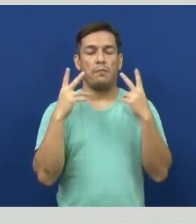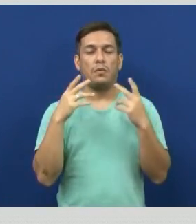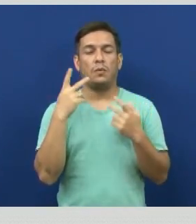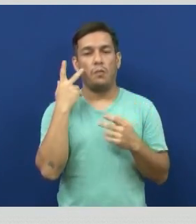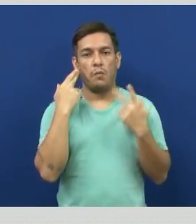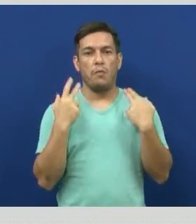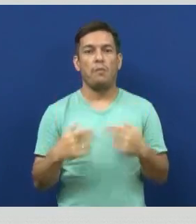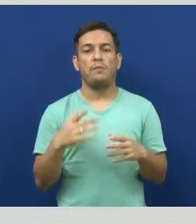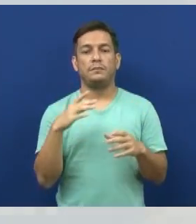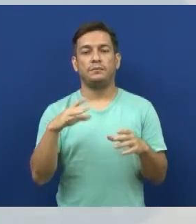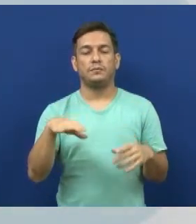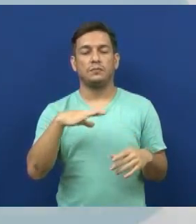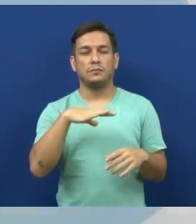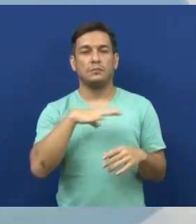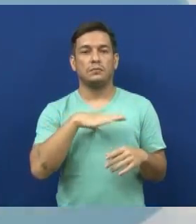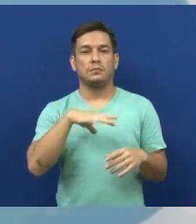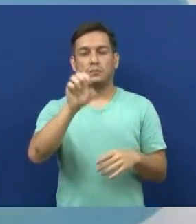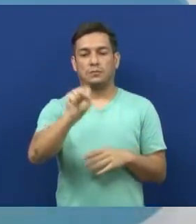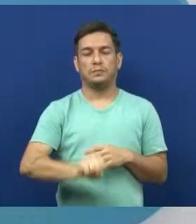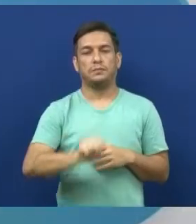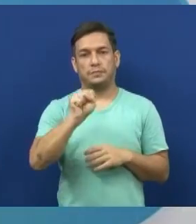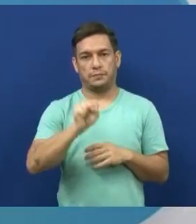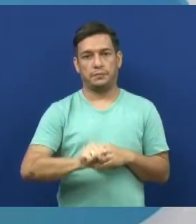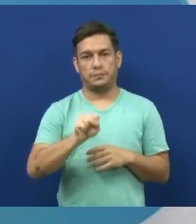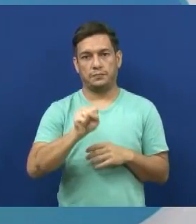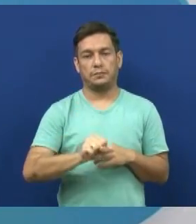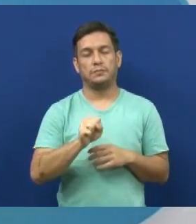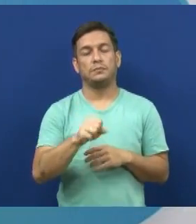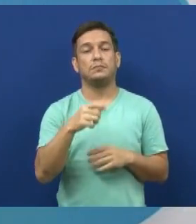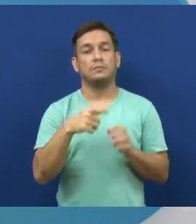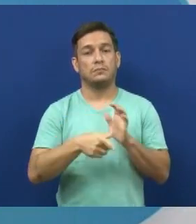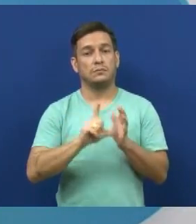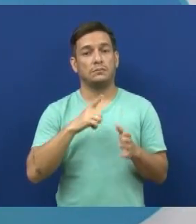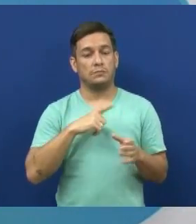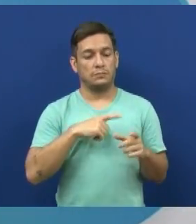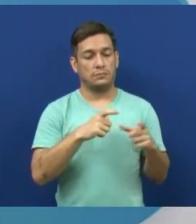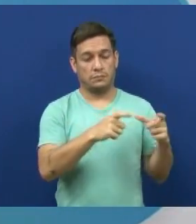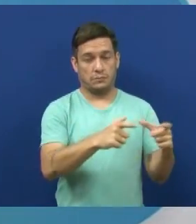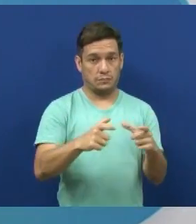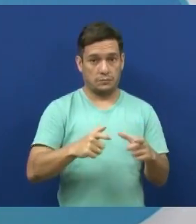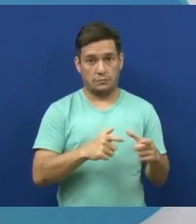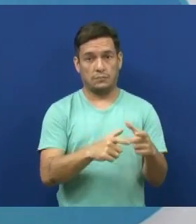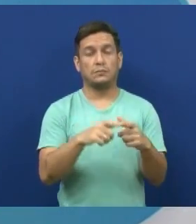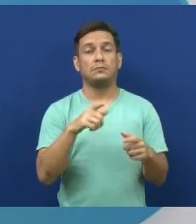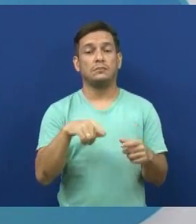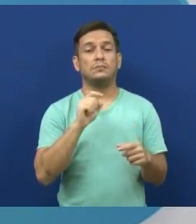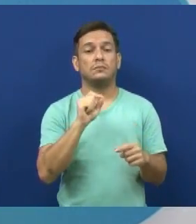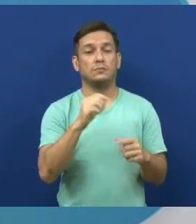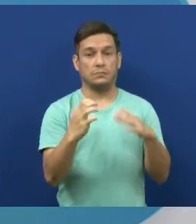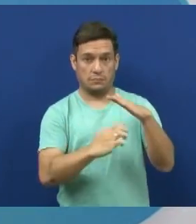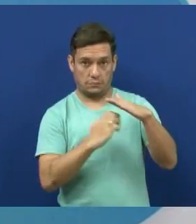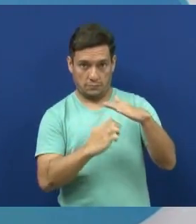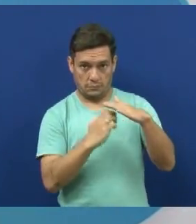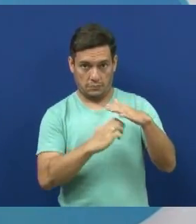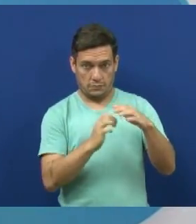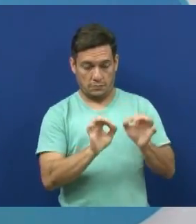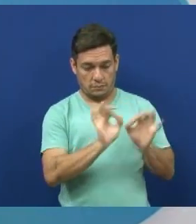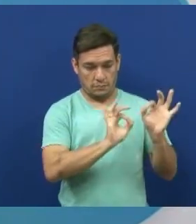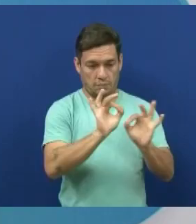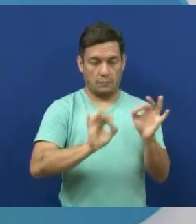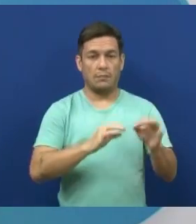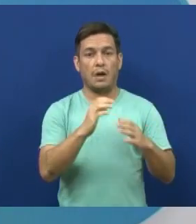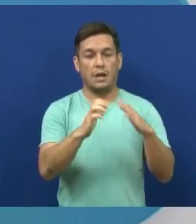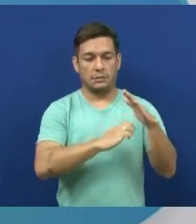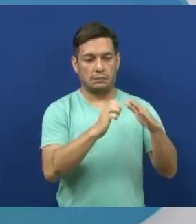nos grandes centros do Sudeste. Você tinha áreas que antigamente eram compostas por empresas, essas empresas